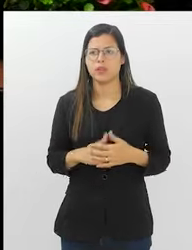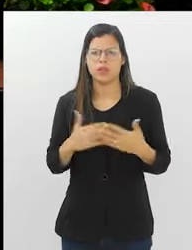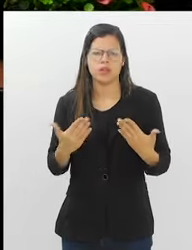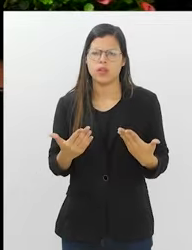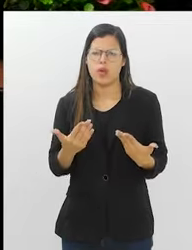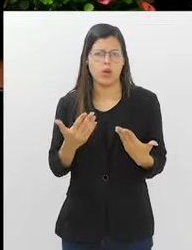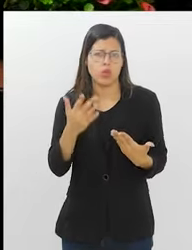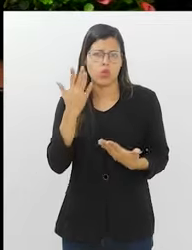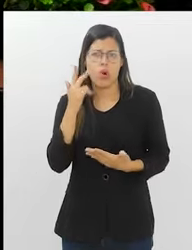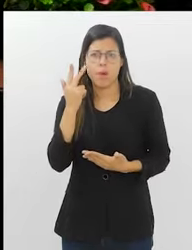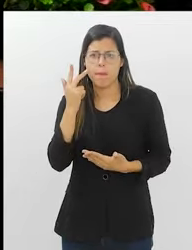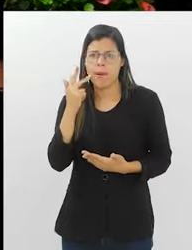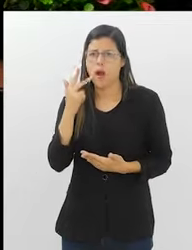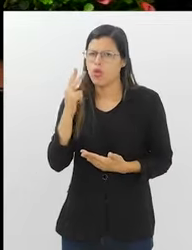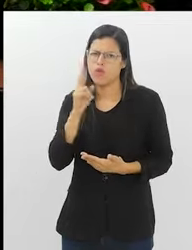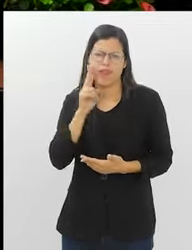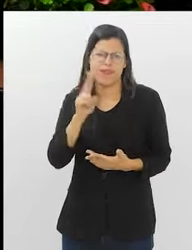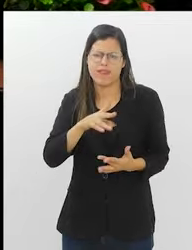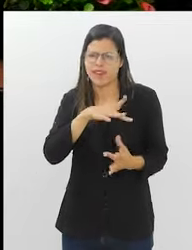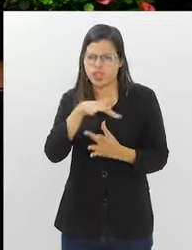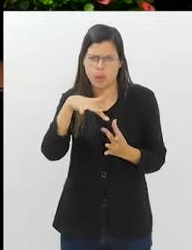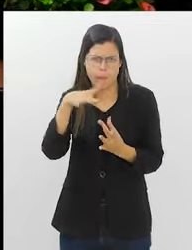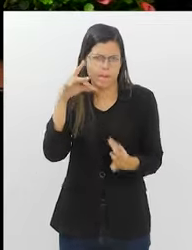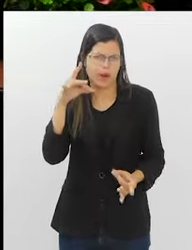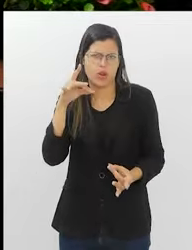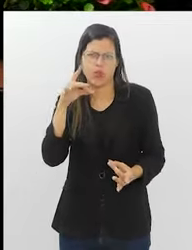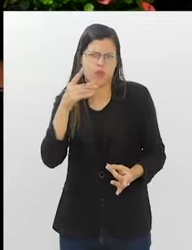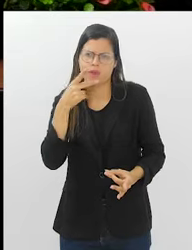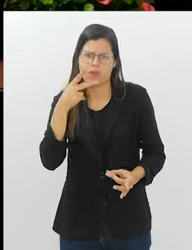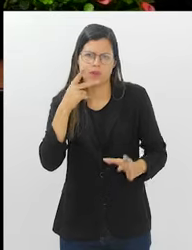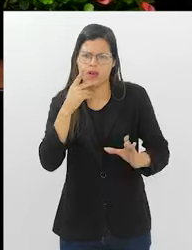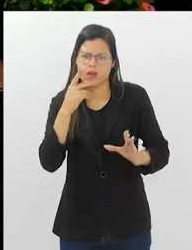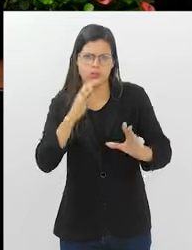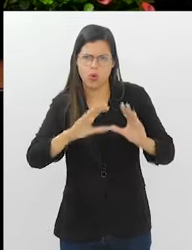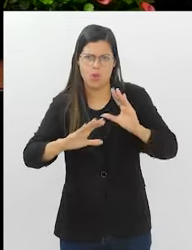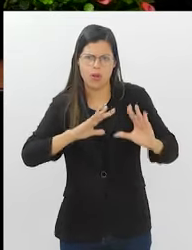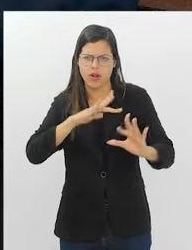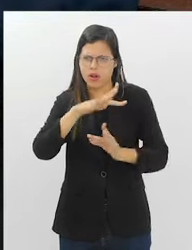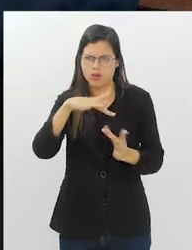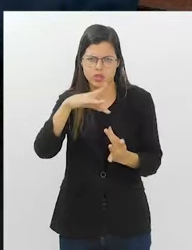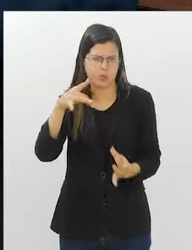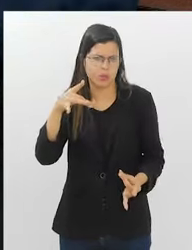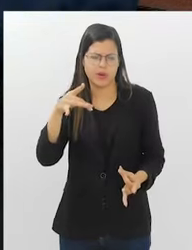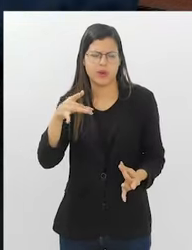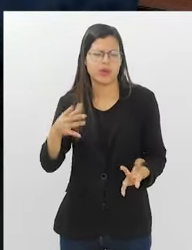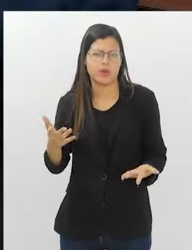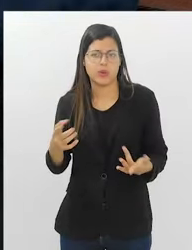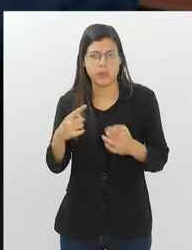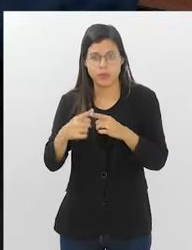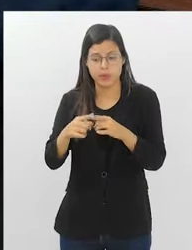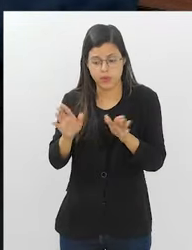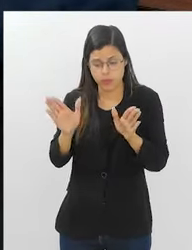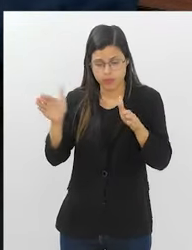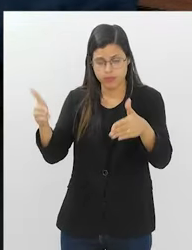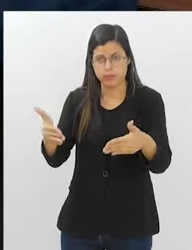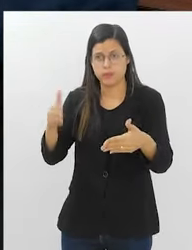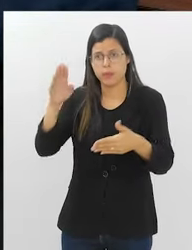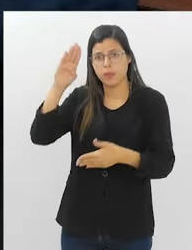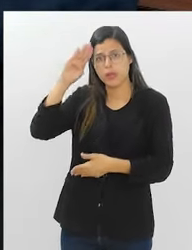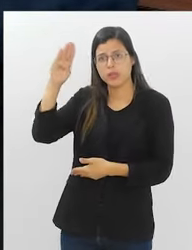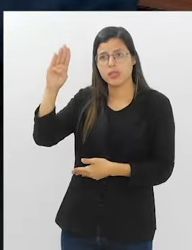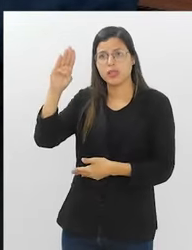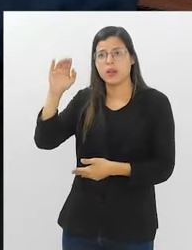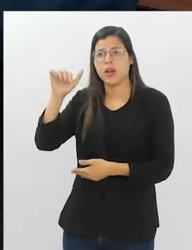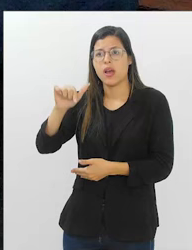Então não tem nada demais. Você não vai ver espírito, você não vai falar com espírito, né? Você não vai Você, ver ninguém ninguém. andando. Porque o foco principal